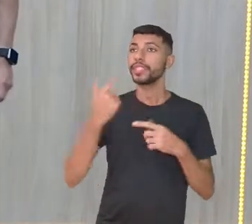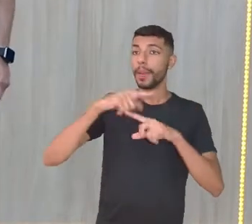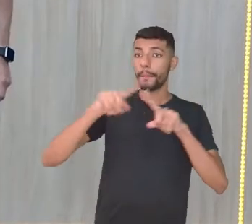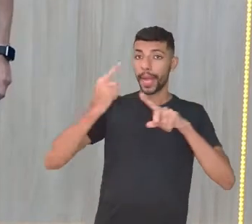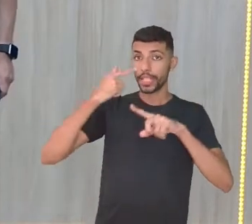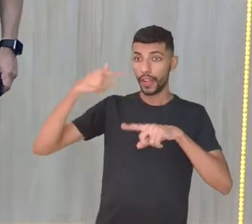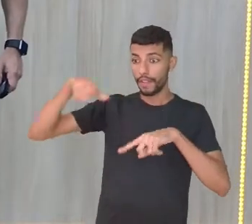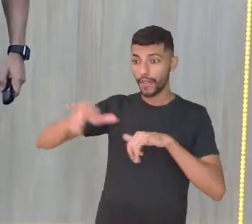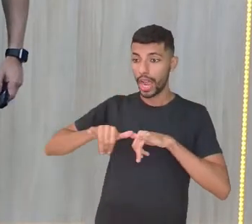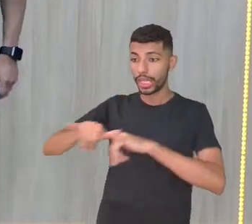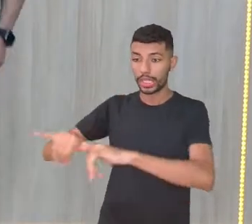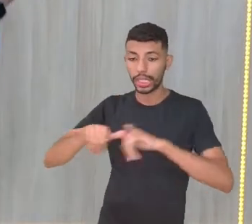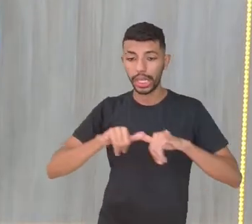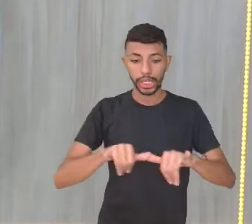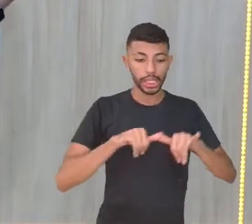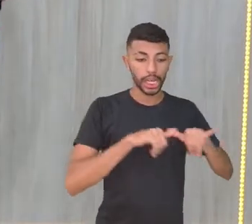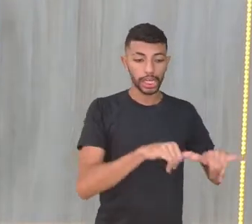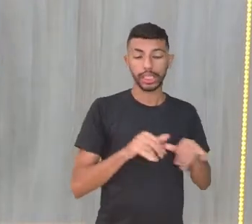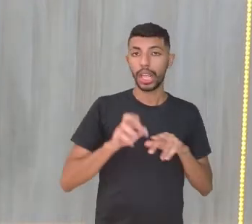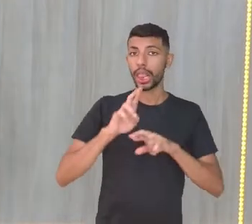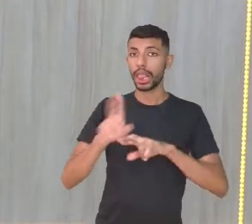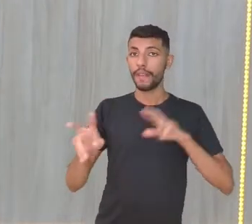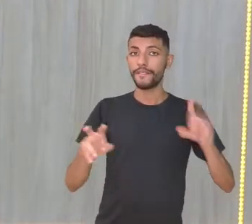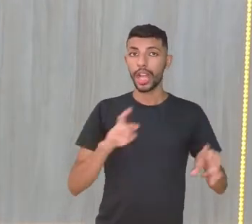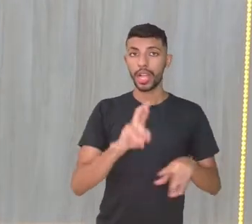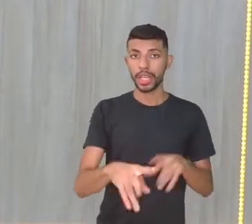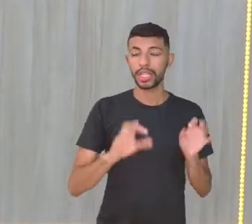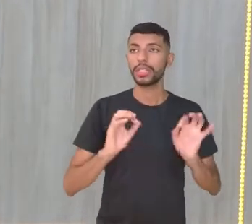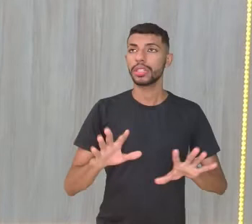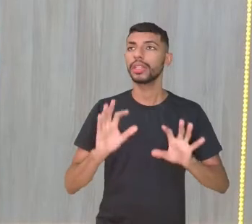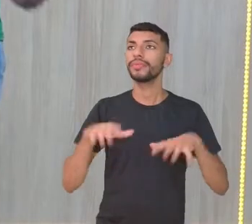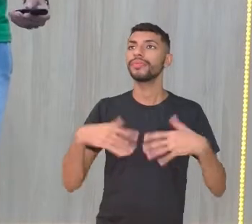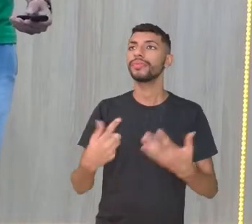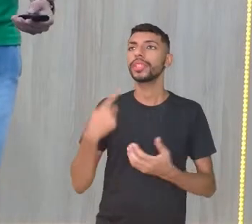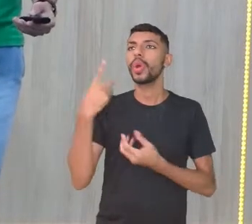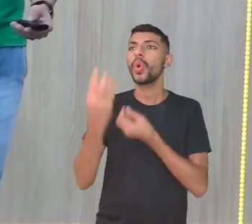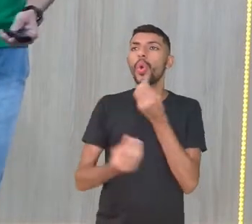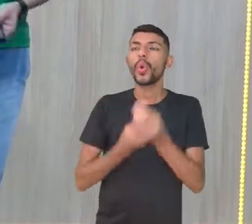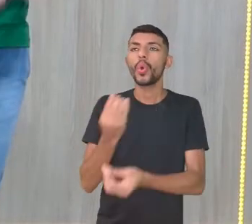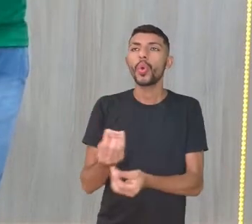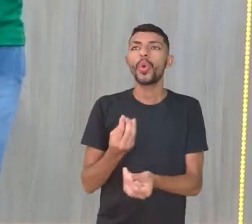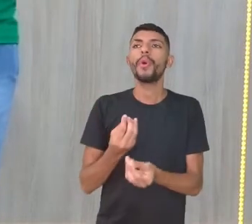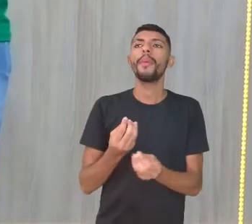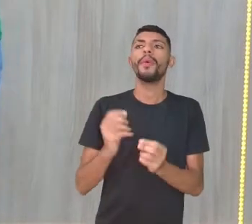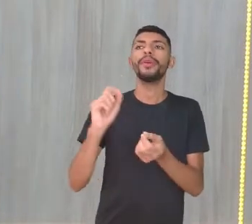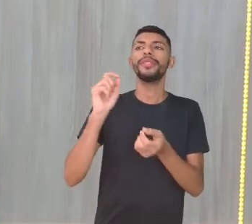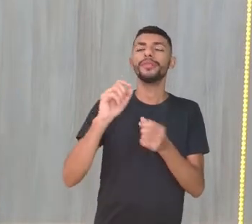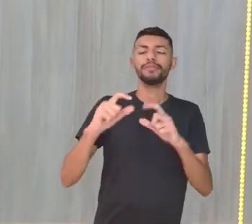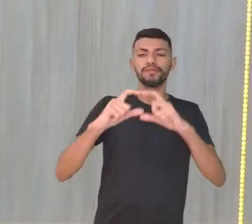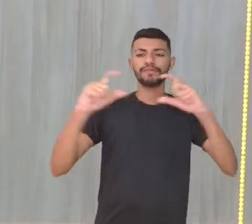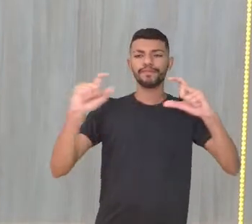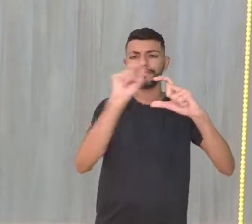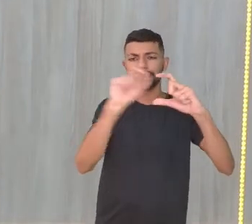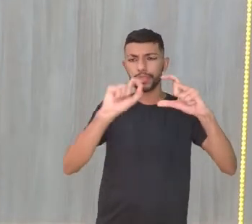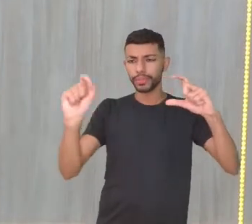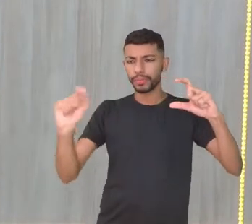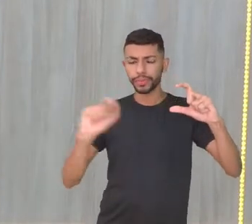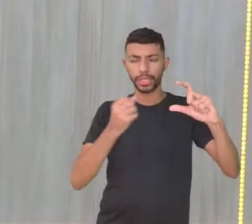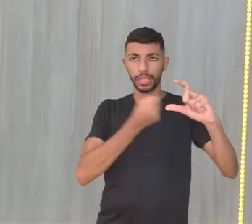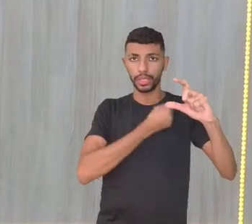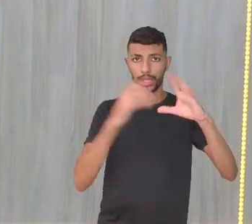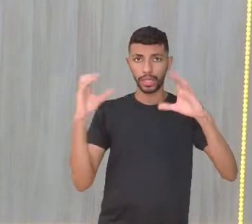mercados diferentes, certo? Então, como é que eu vou escrever essa expressão se os preços eles são